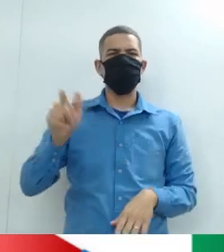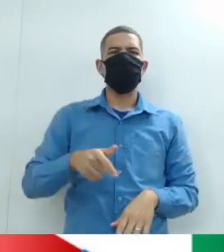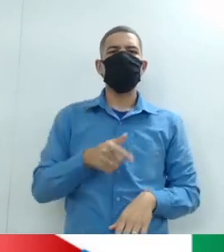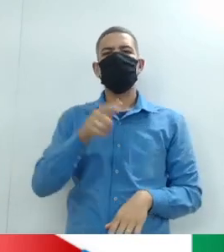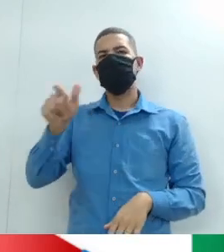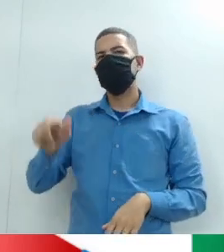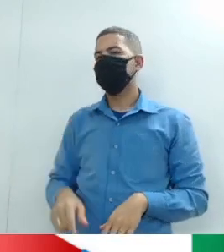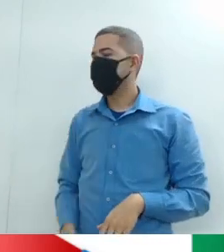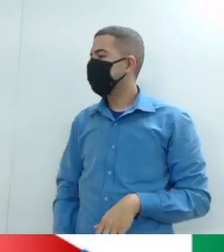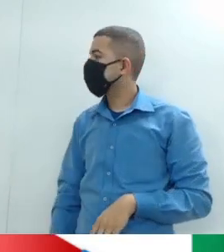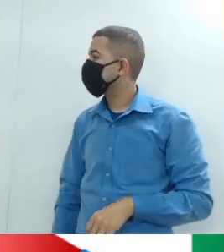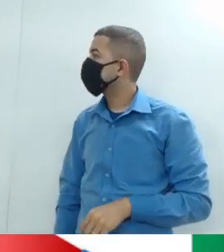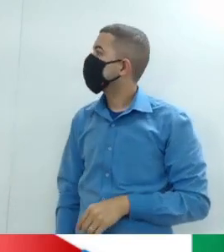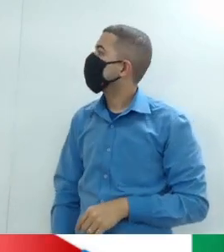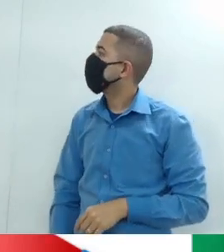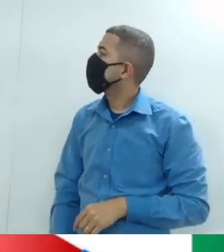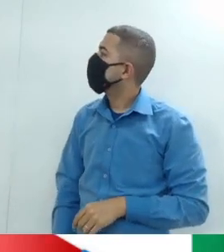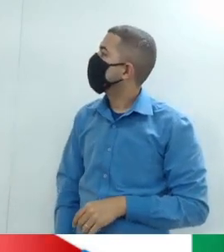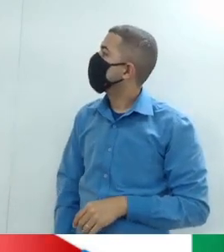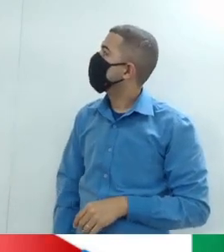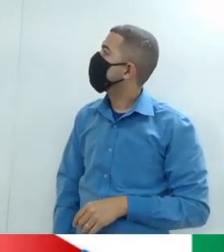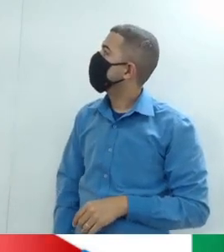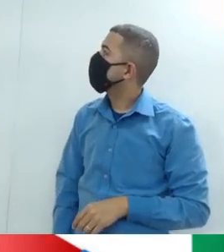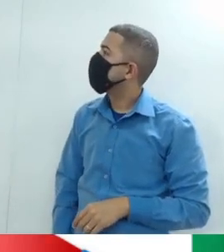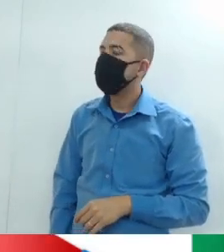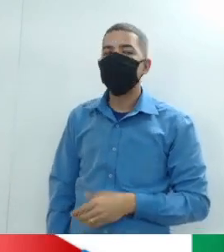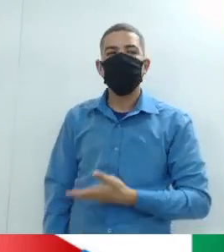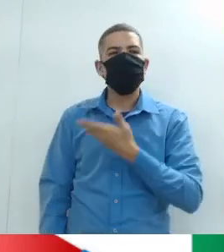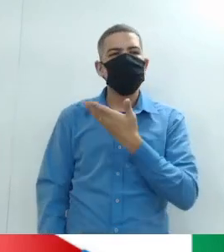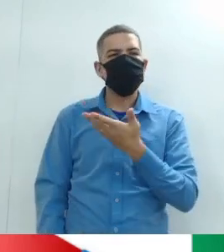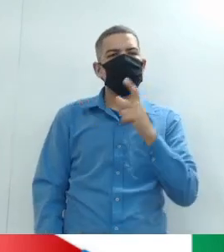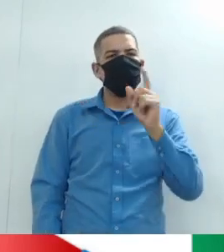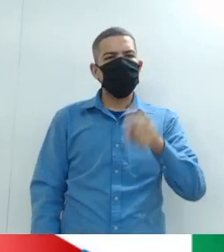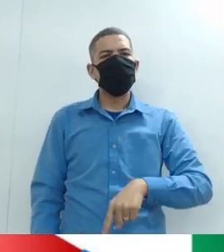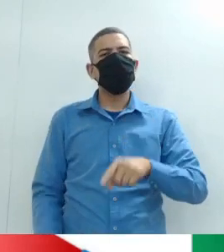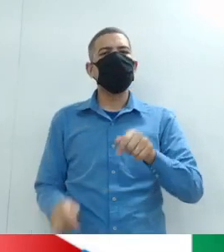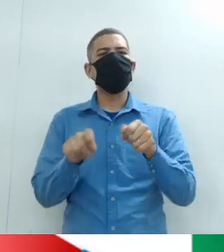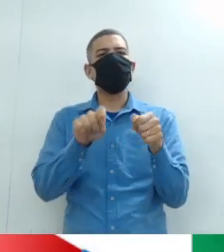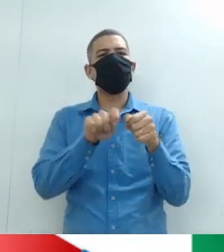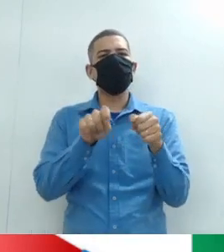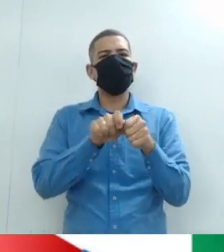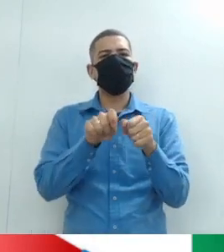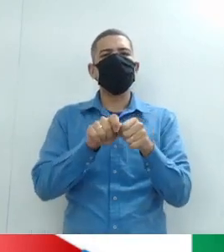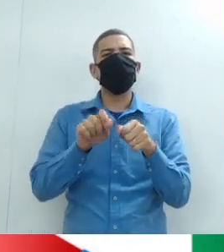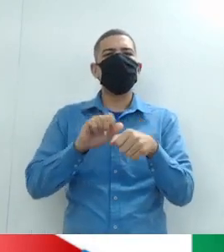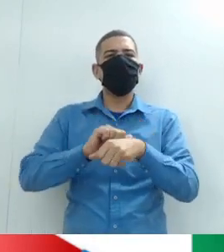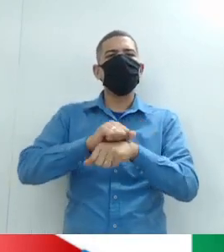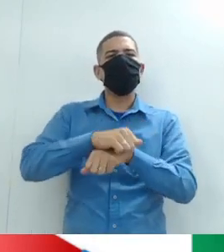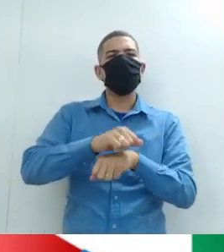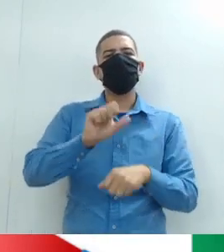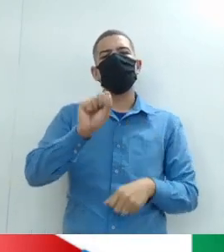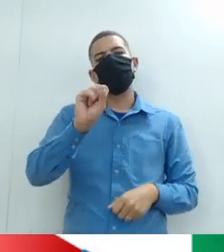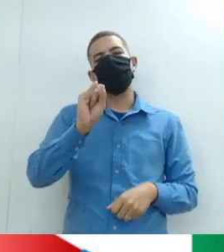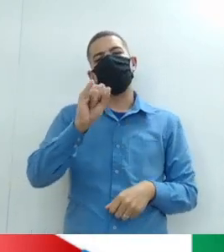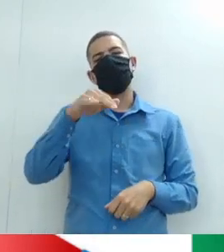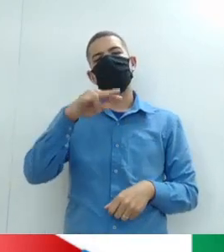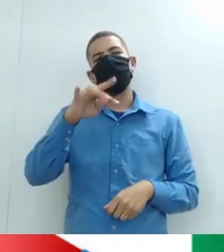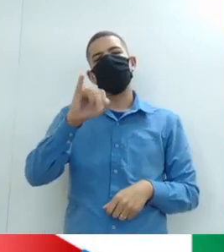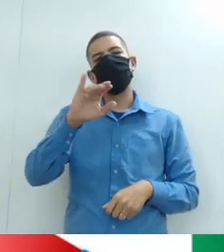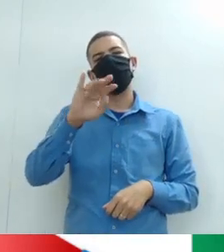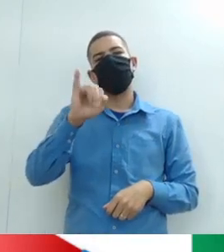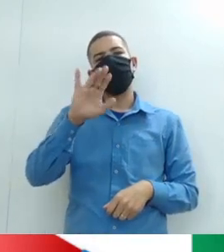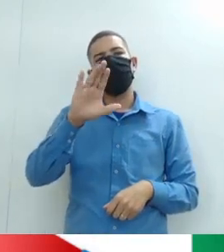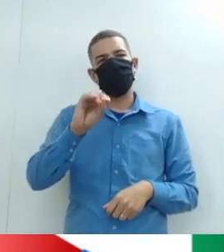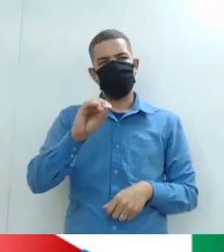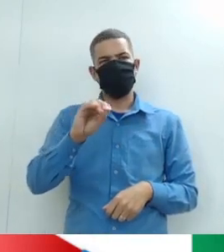um já mais moderno, não feito de couro, mas à base de um tecido sintético, imitando